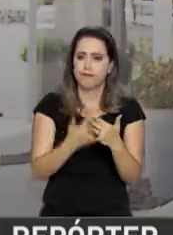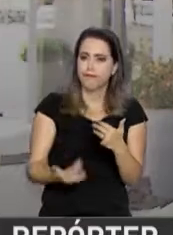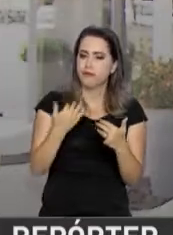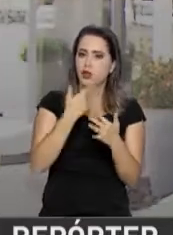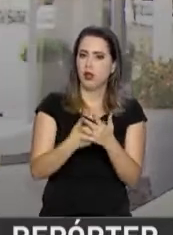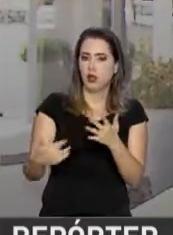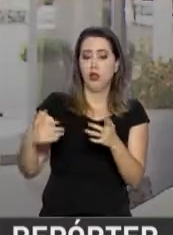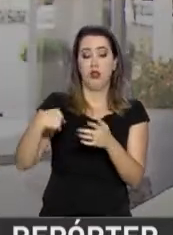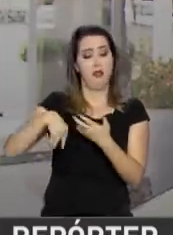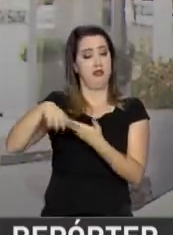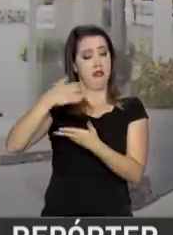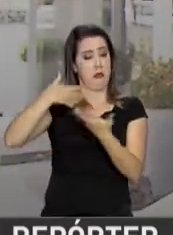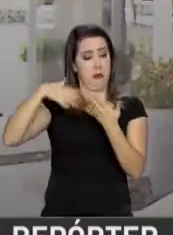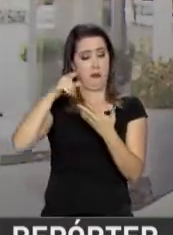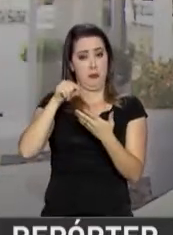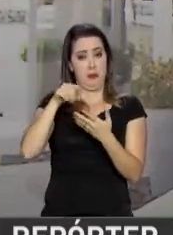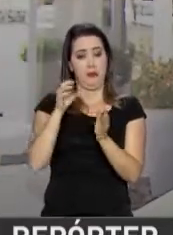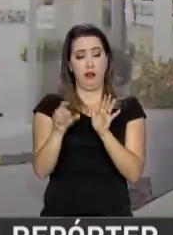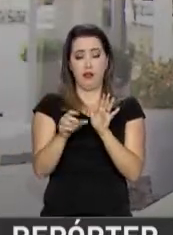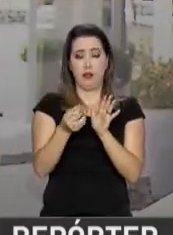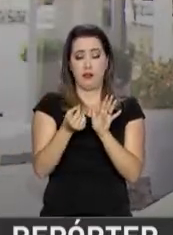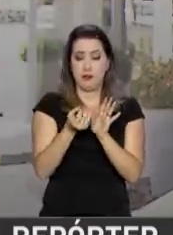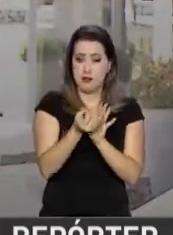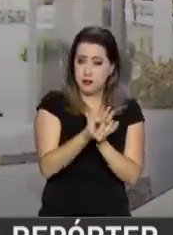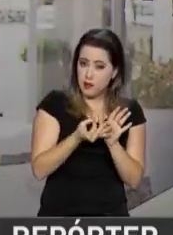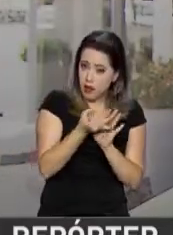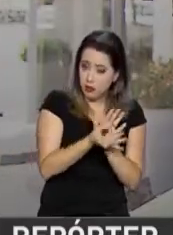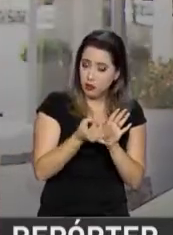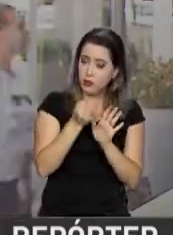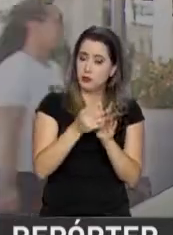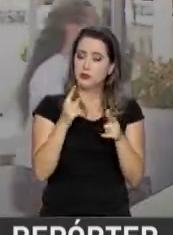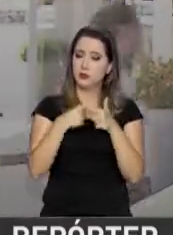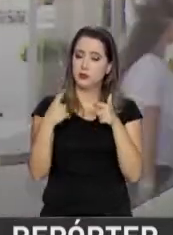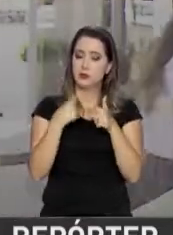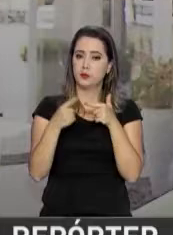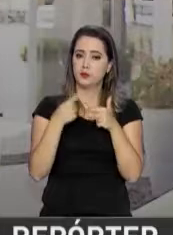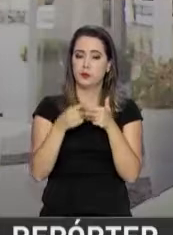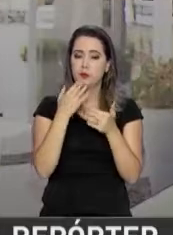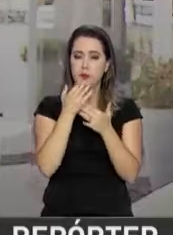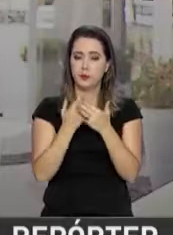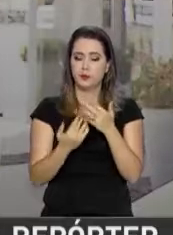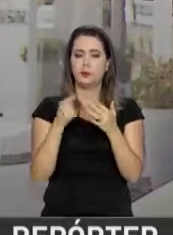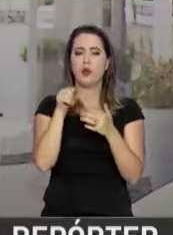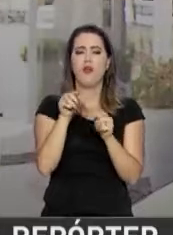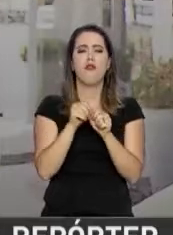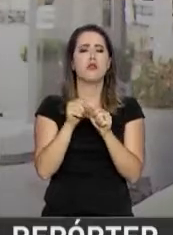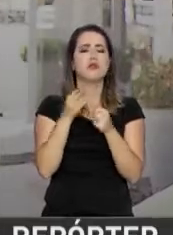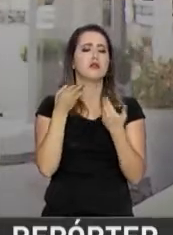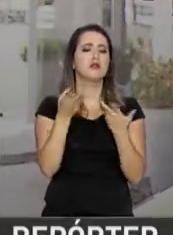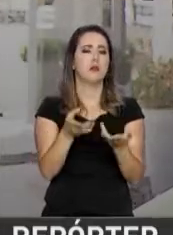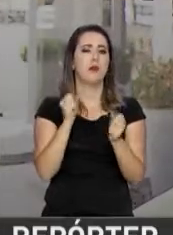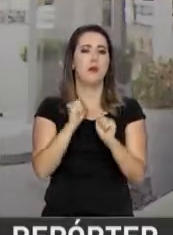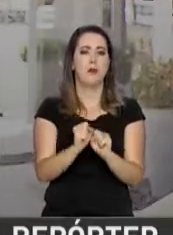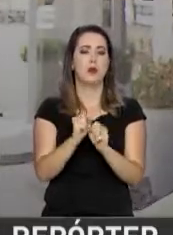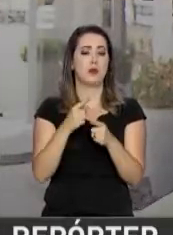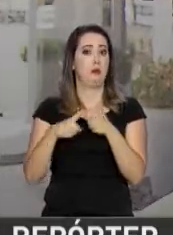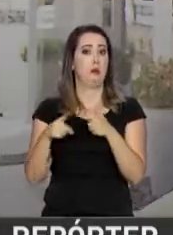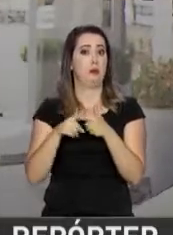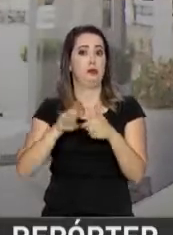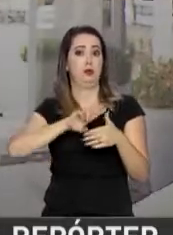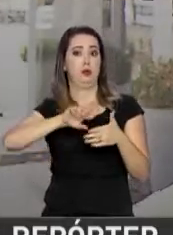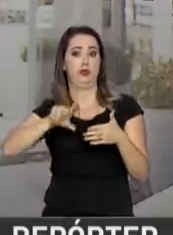livre os elementos da célula da em massa que foi destruída no sangue isso faz com que possa dar um avc